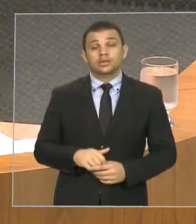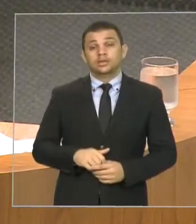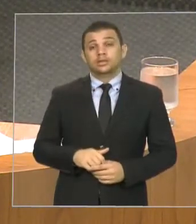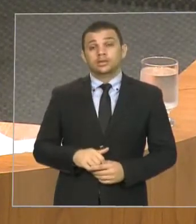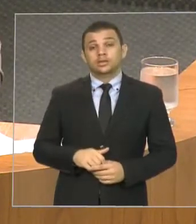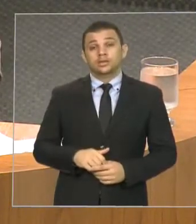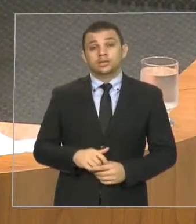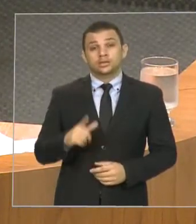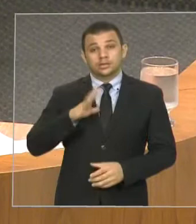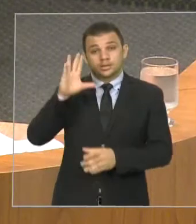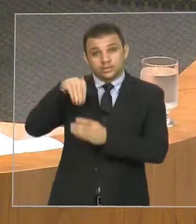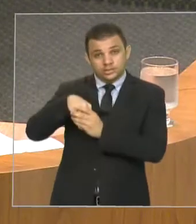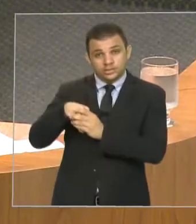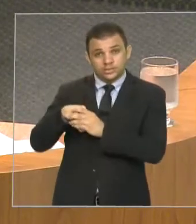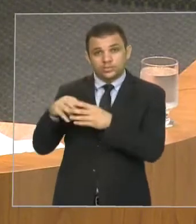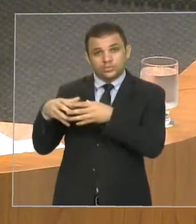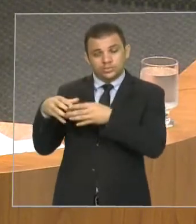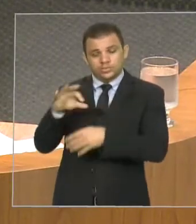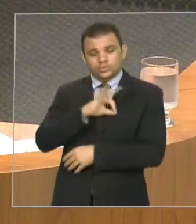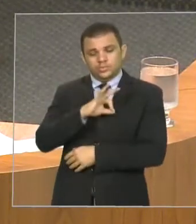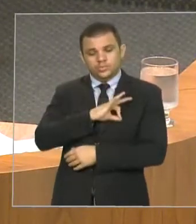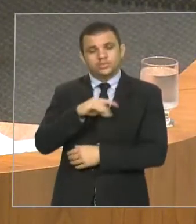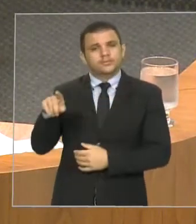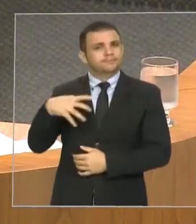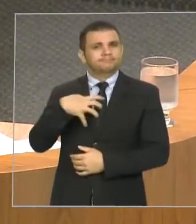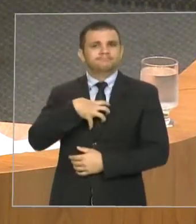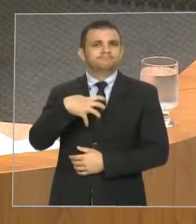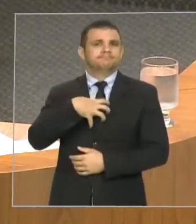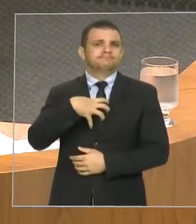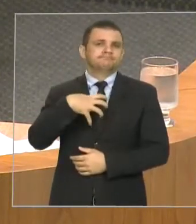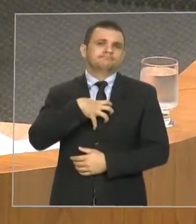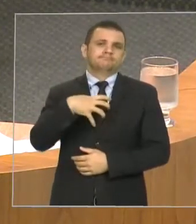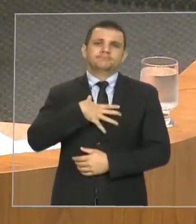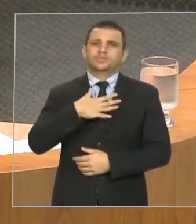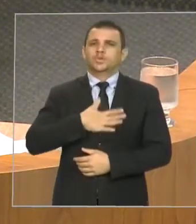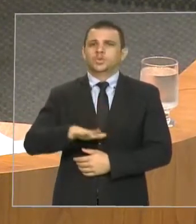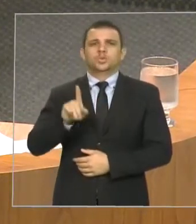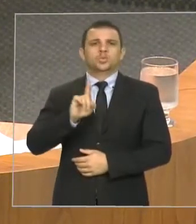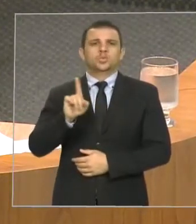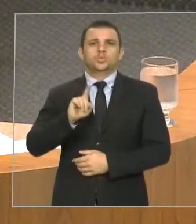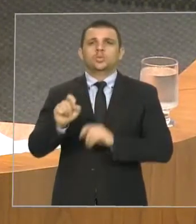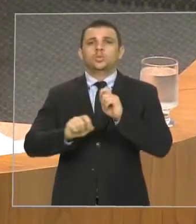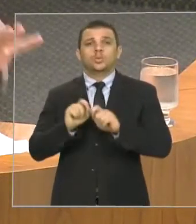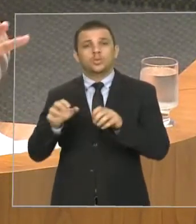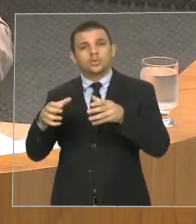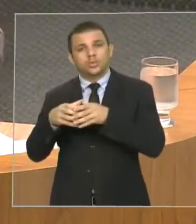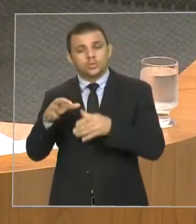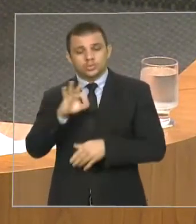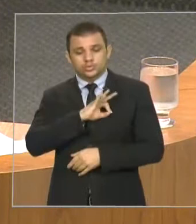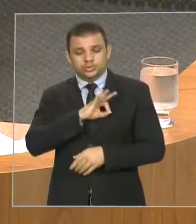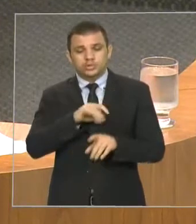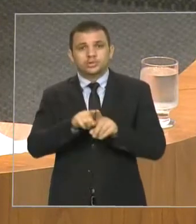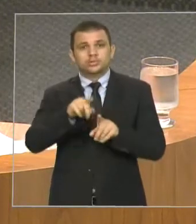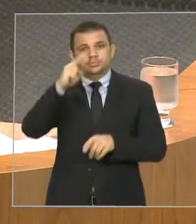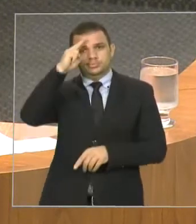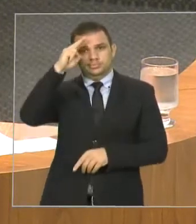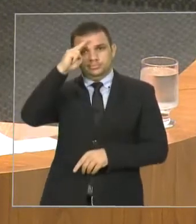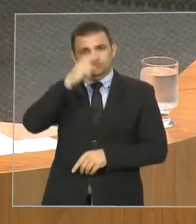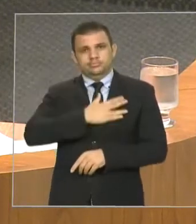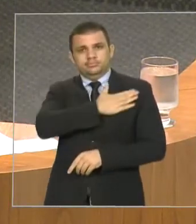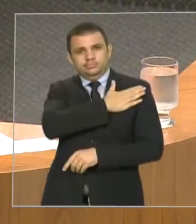no seio militar, na caserna, tanto entre praças como oficiais.